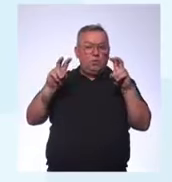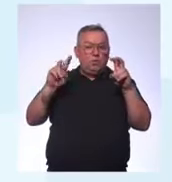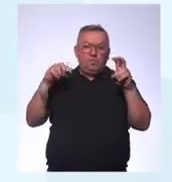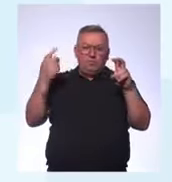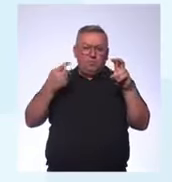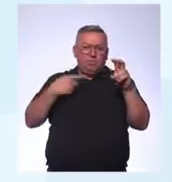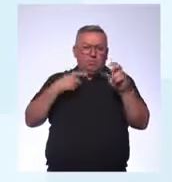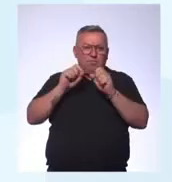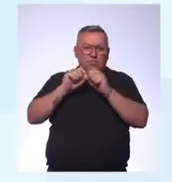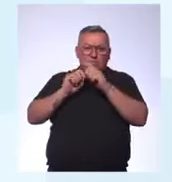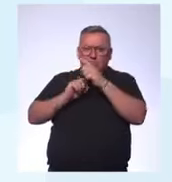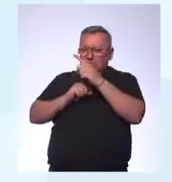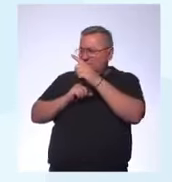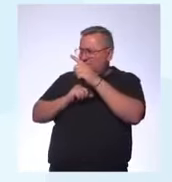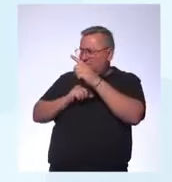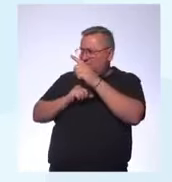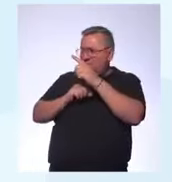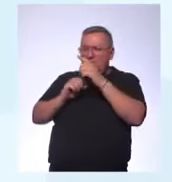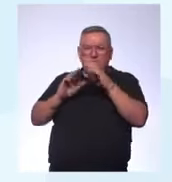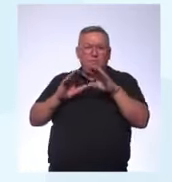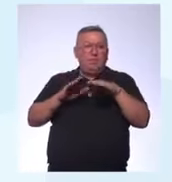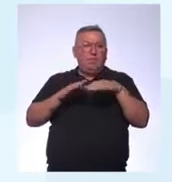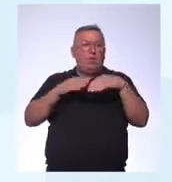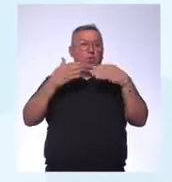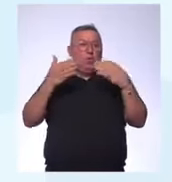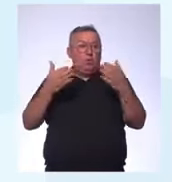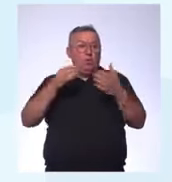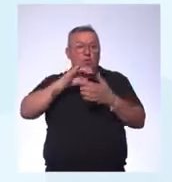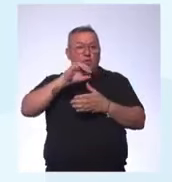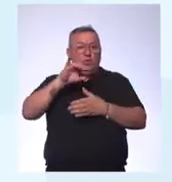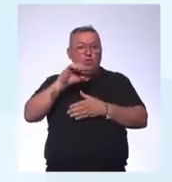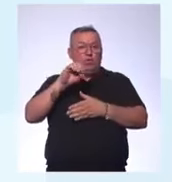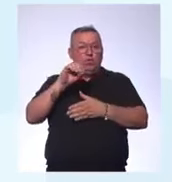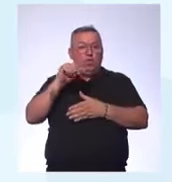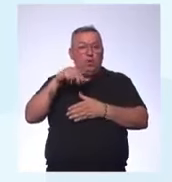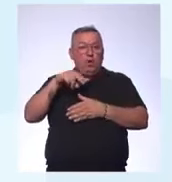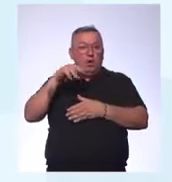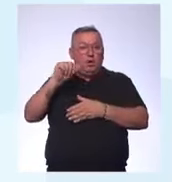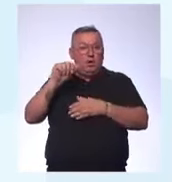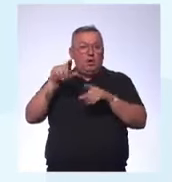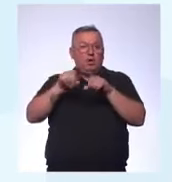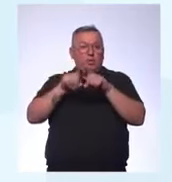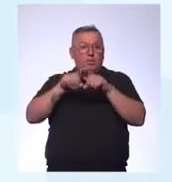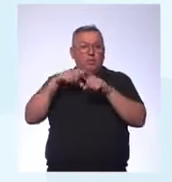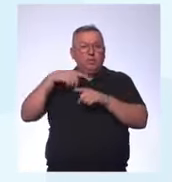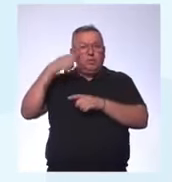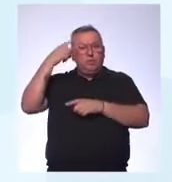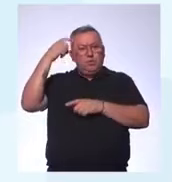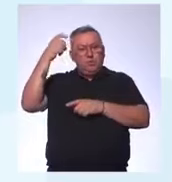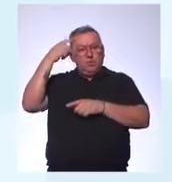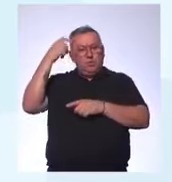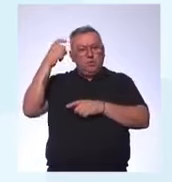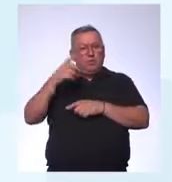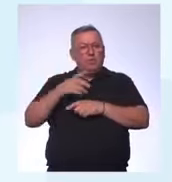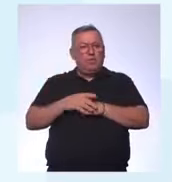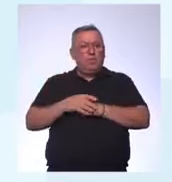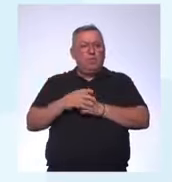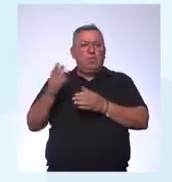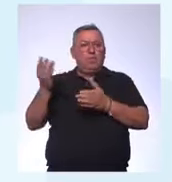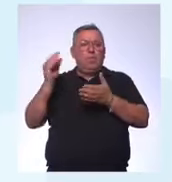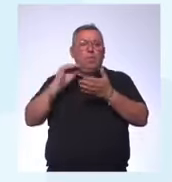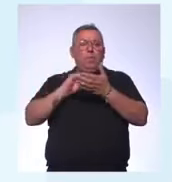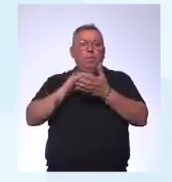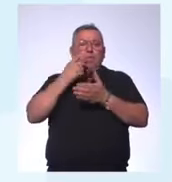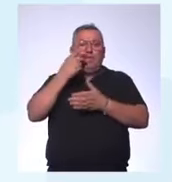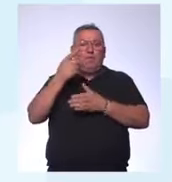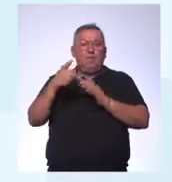nós fizemos, olha só. Quando a Joana, né? Também tudo fictício, aí o Caio, a Joana, nós colocamos uma